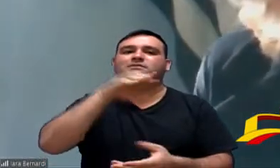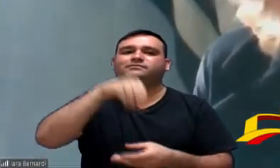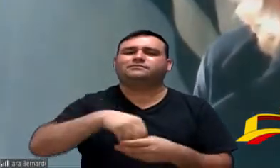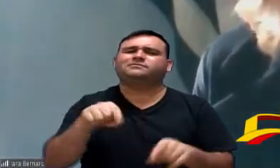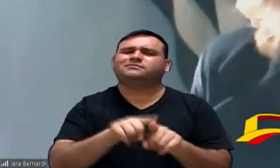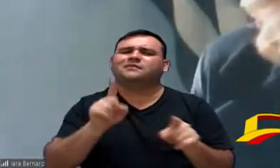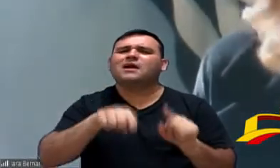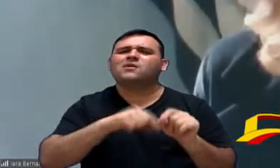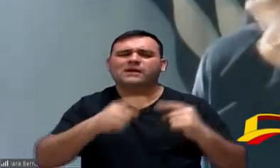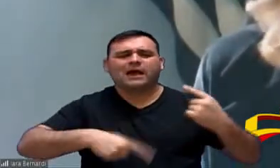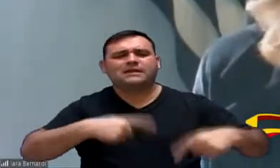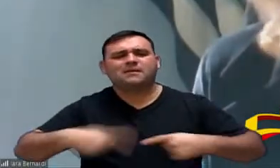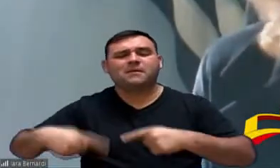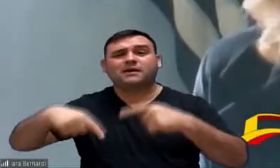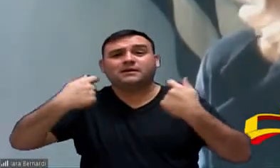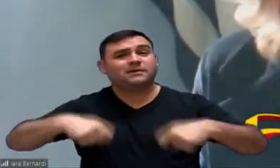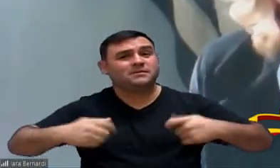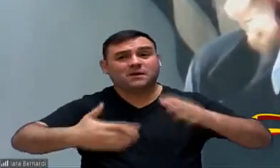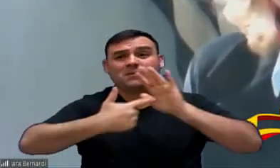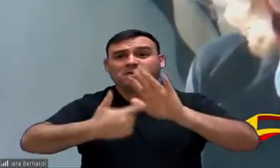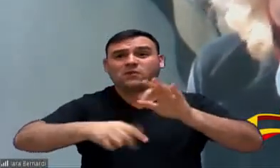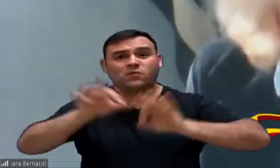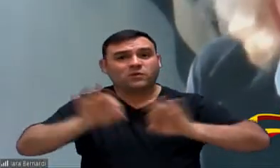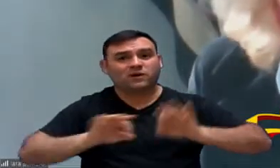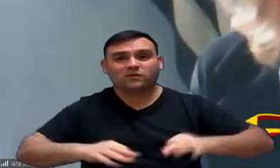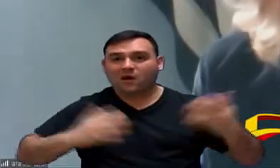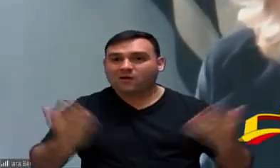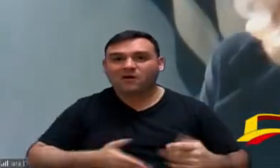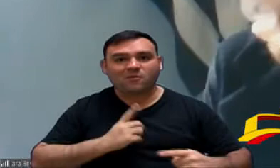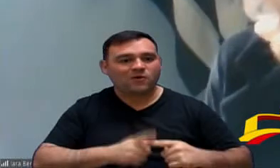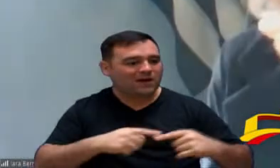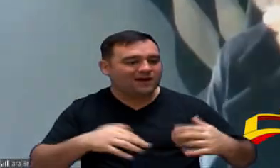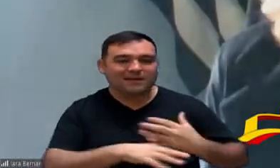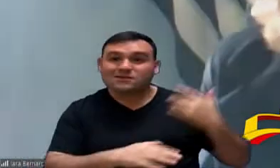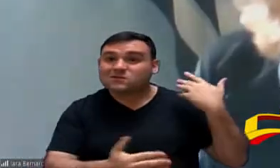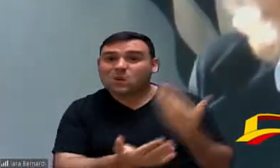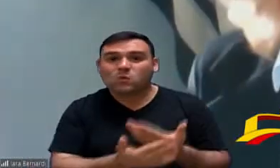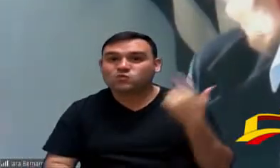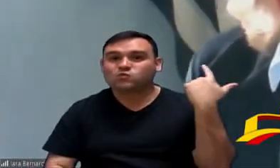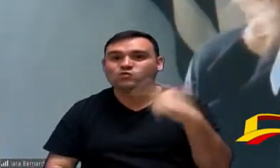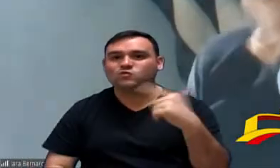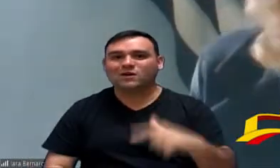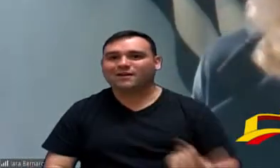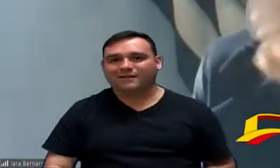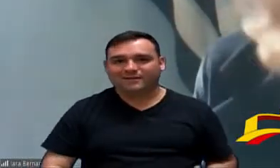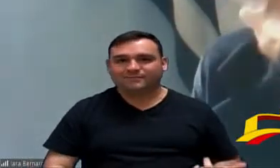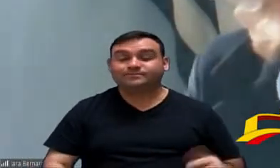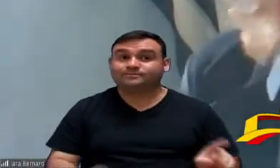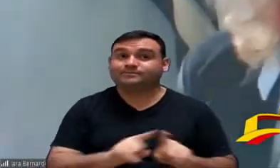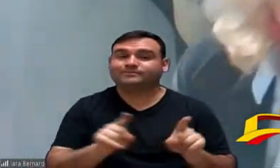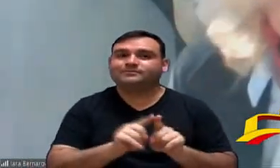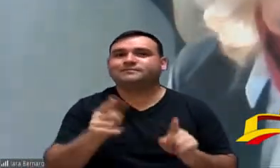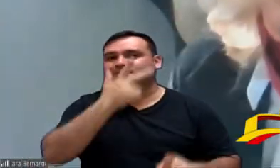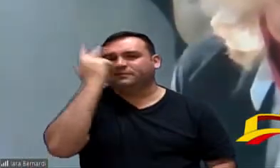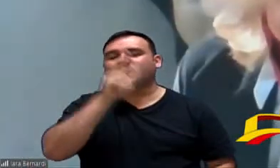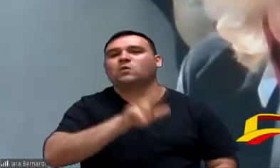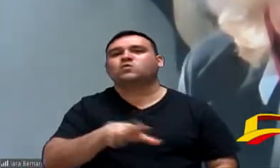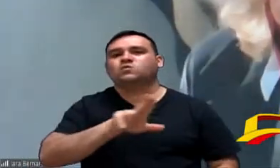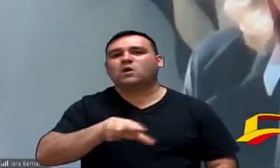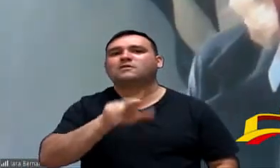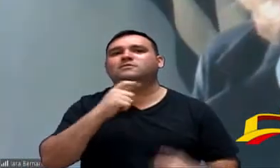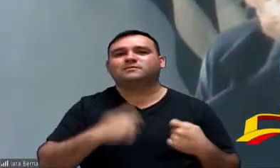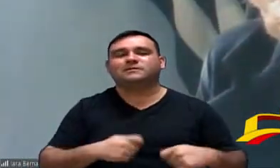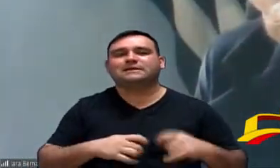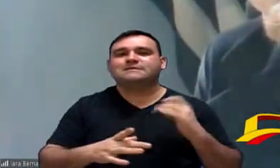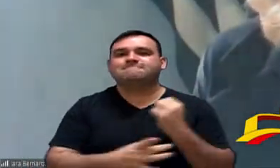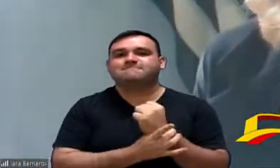é motivo de debate que tem que aparecer nesse plano, que a cidade não tem até hoje. A participação dos usuários tem que ser